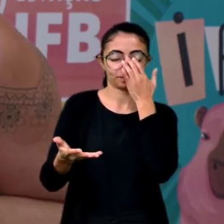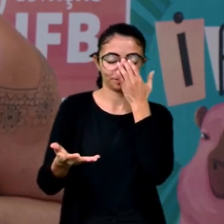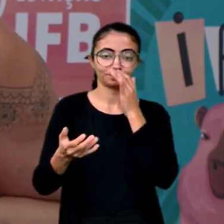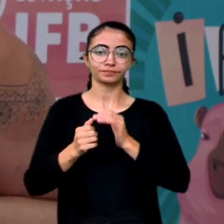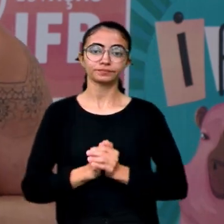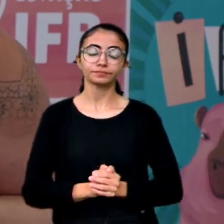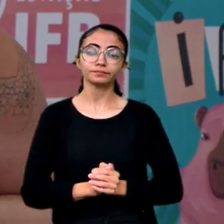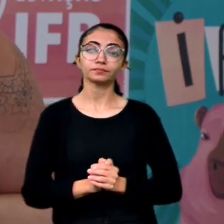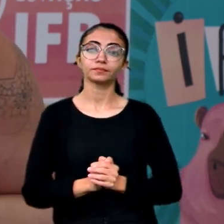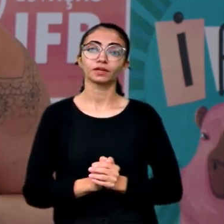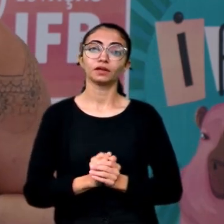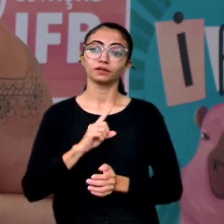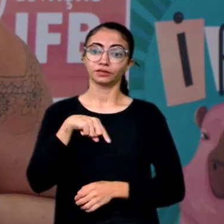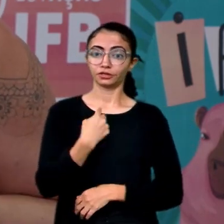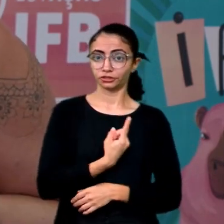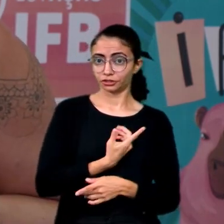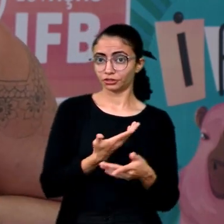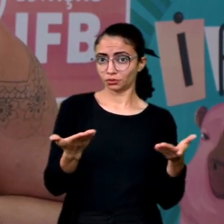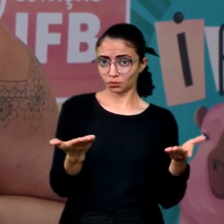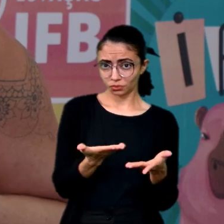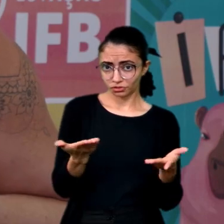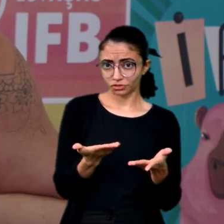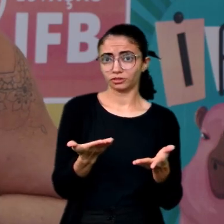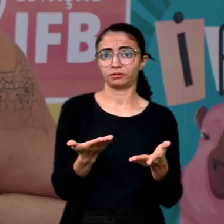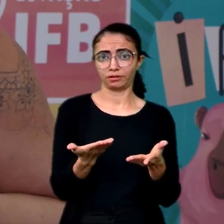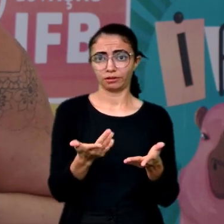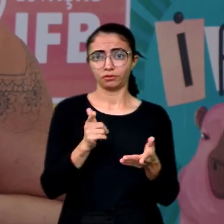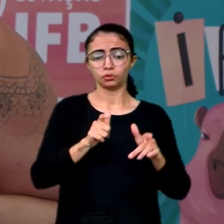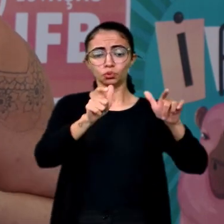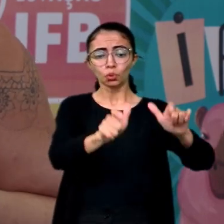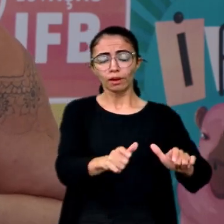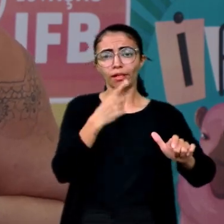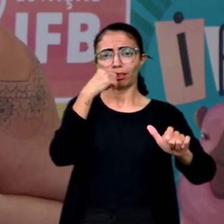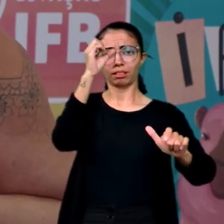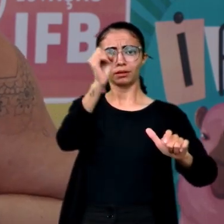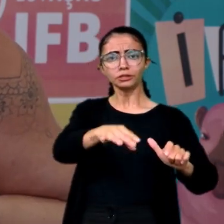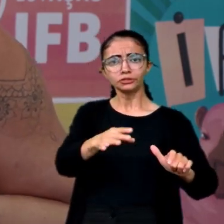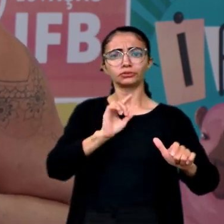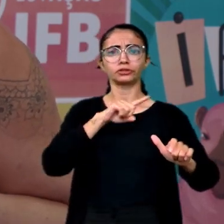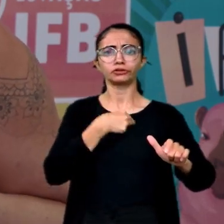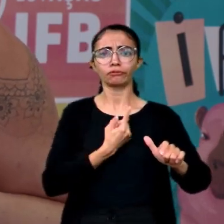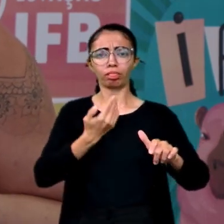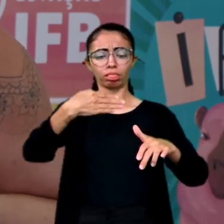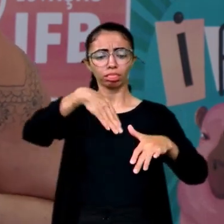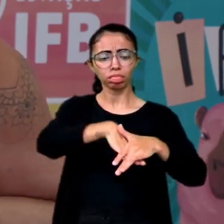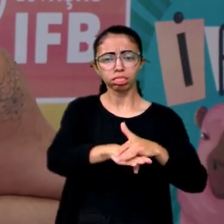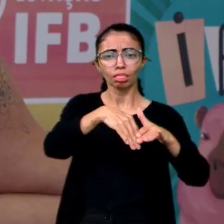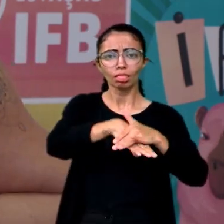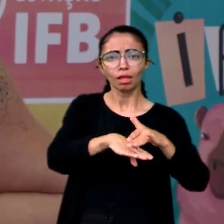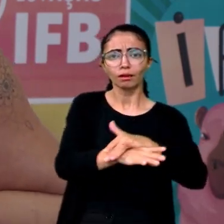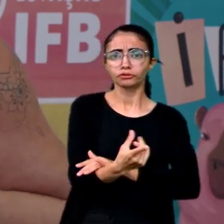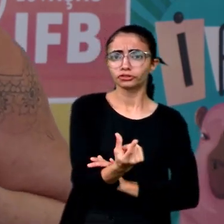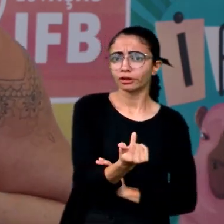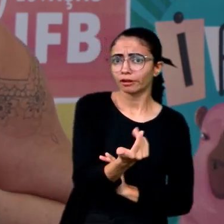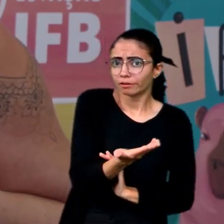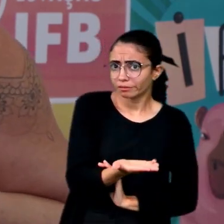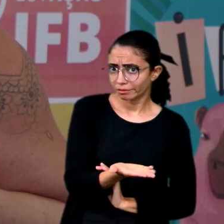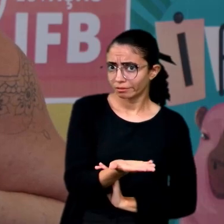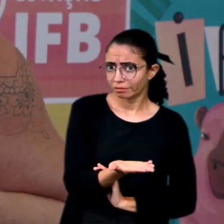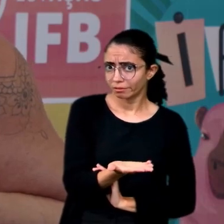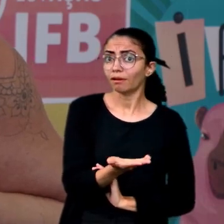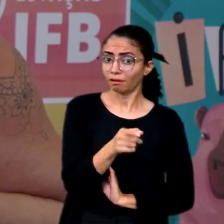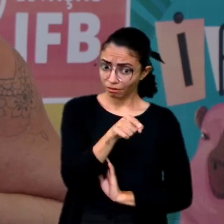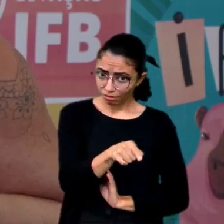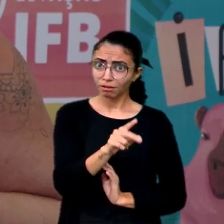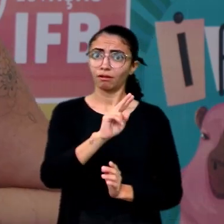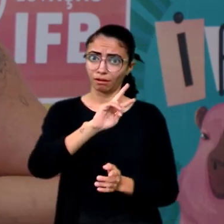hoje é enterrando dinheiro. Tem lógica? Você enterraria dinheiro? Pois é, então o que a gente está fazendo hoje é